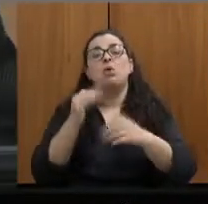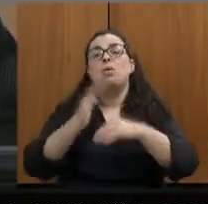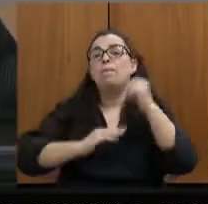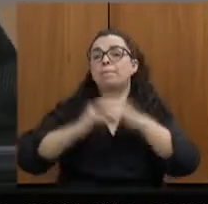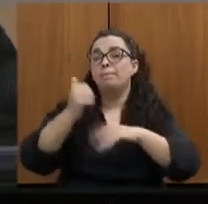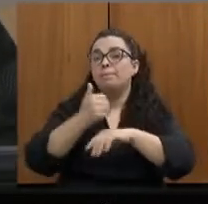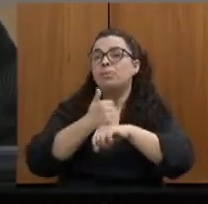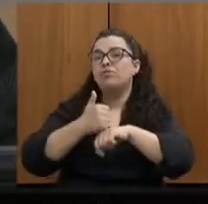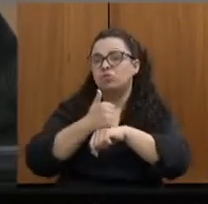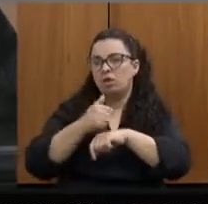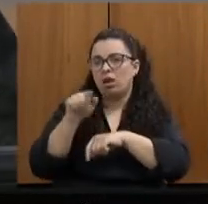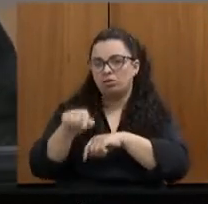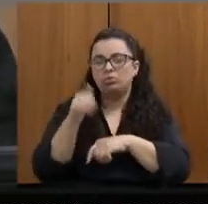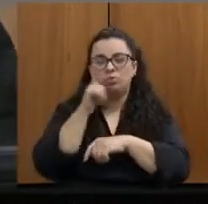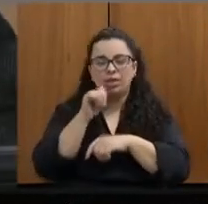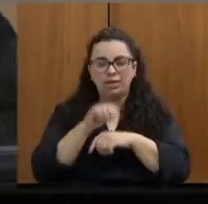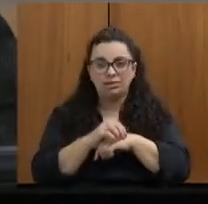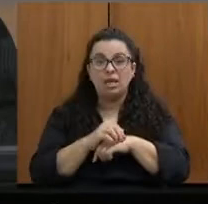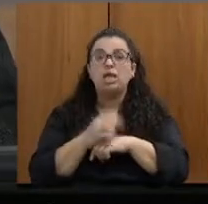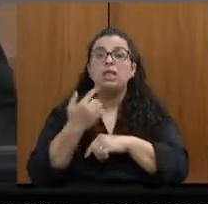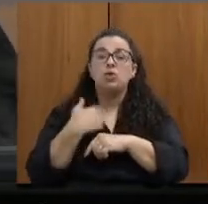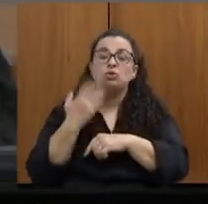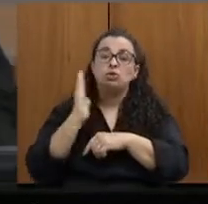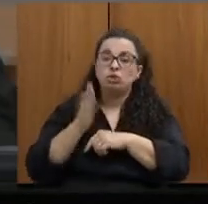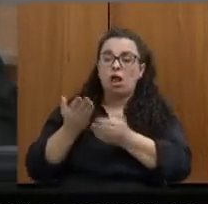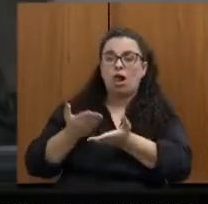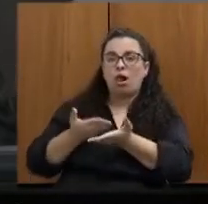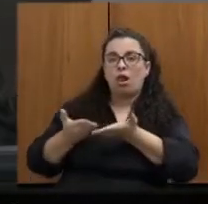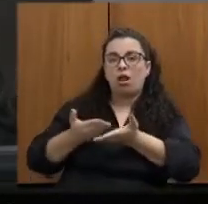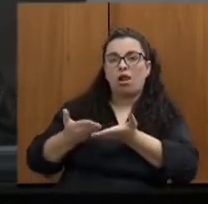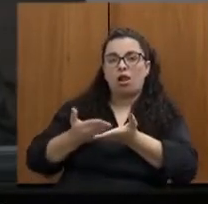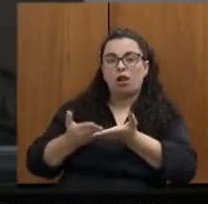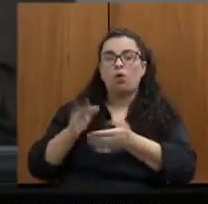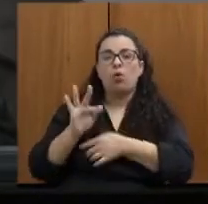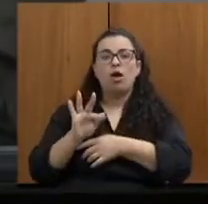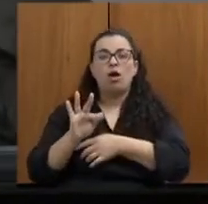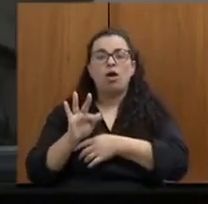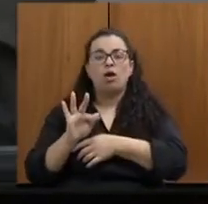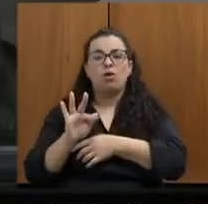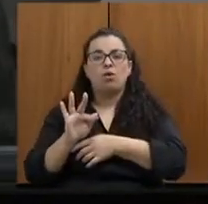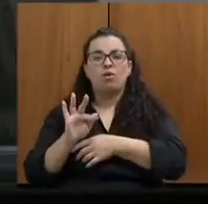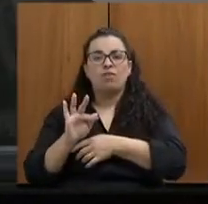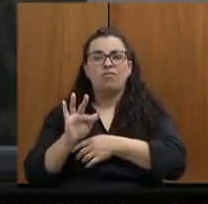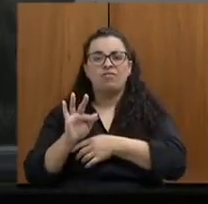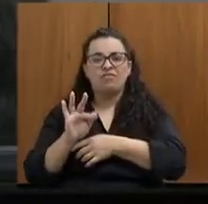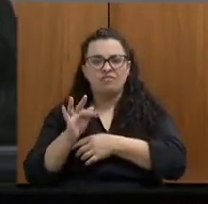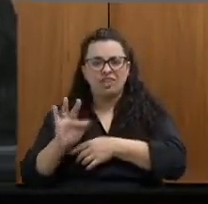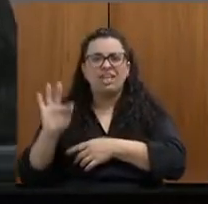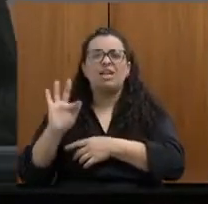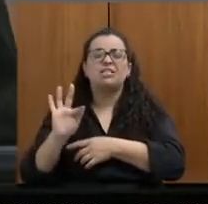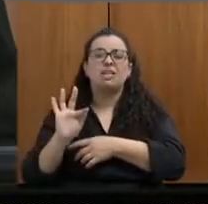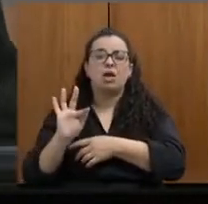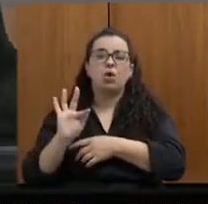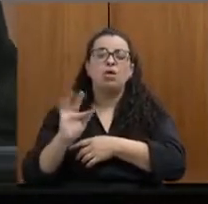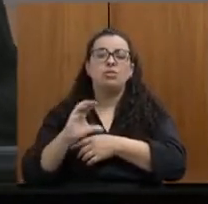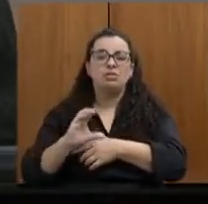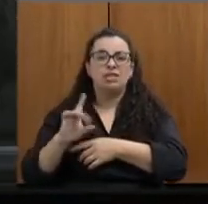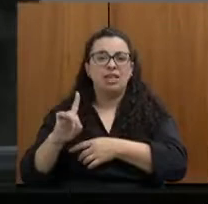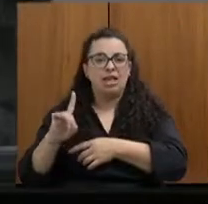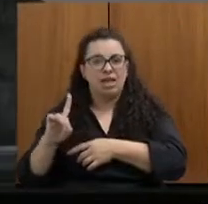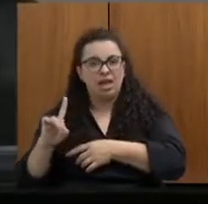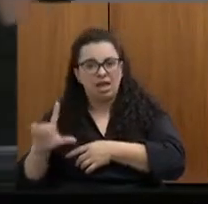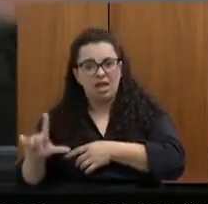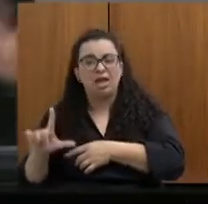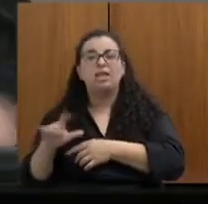nós já estamos construindo com a Federação das Câmaras Dirigentes Logísticas, e aí isso a federação, porque ela